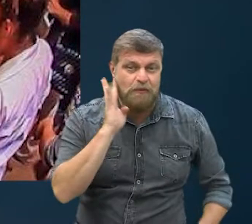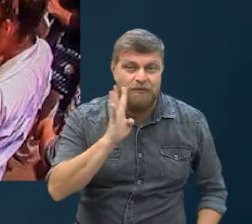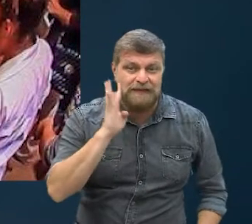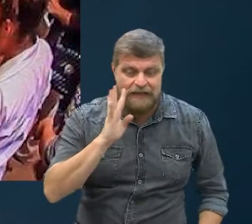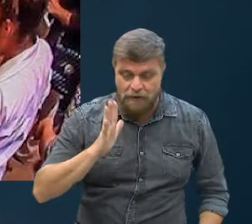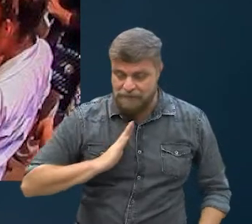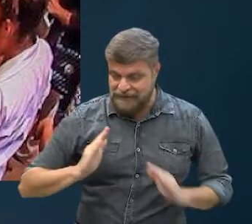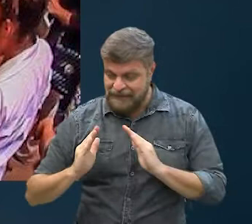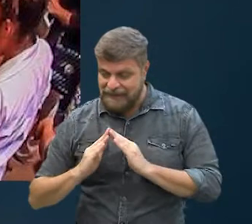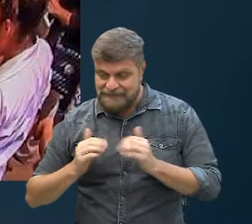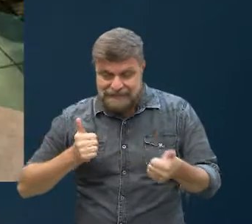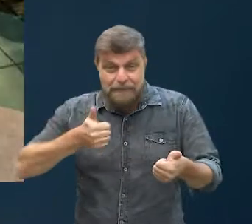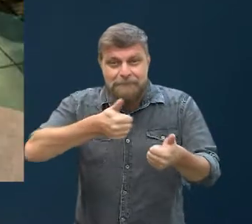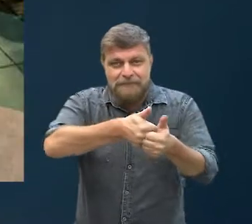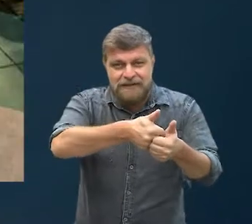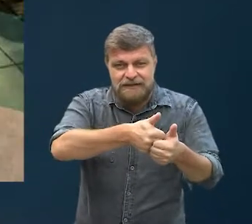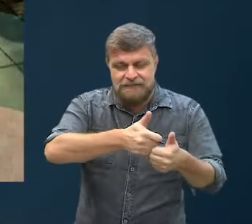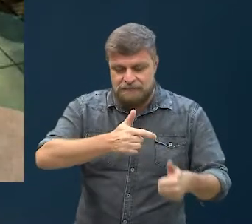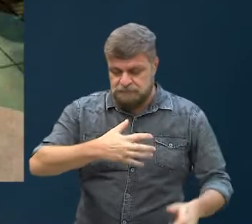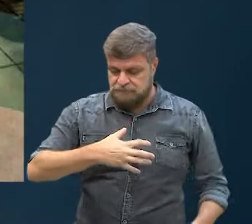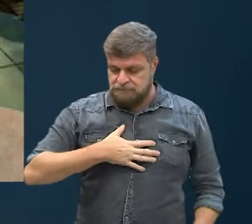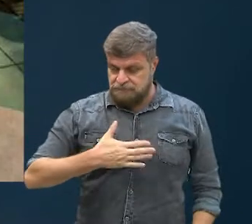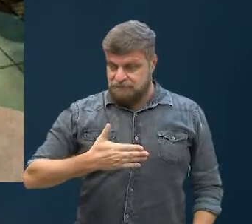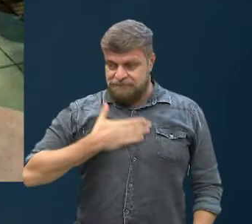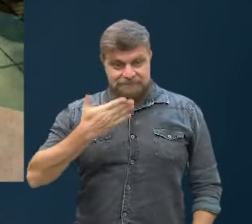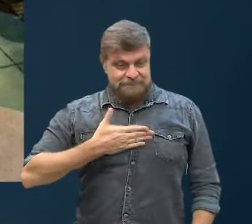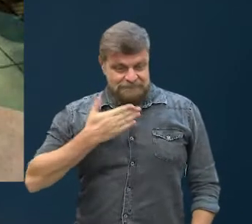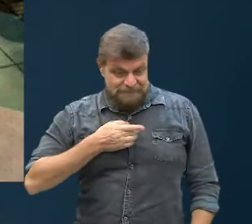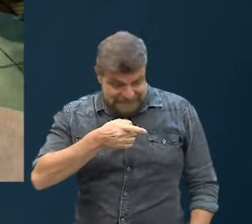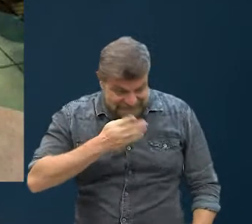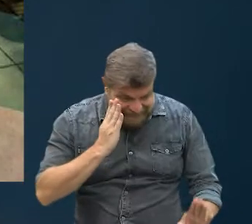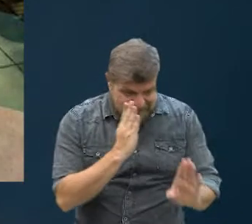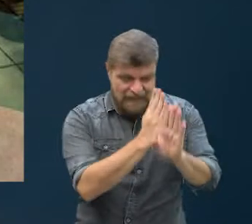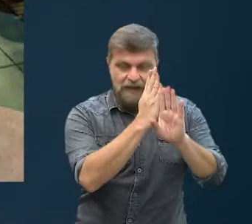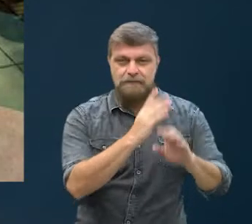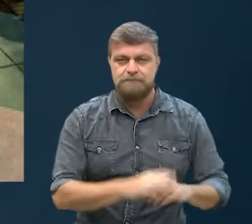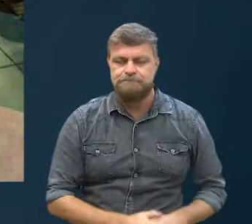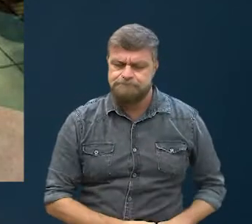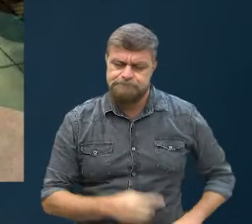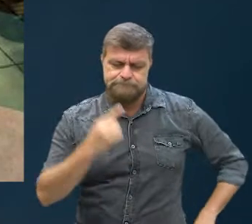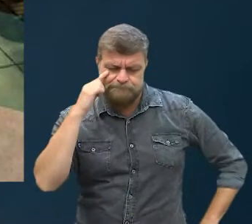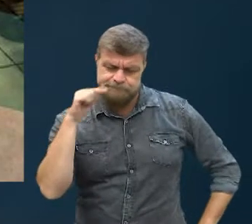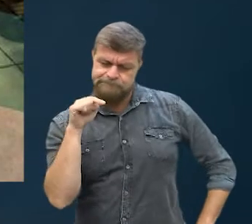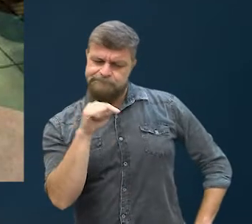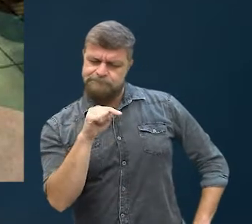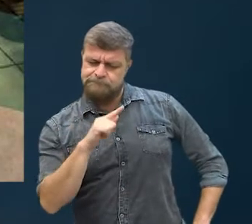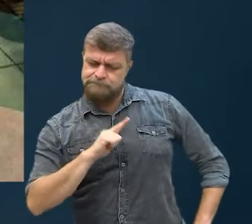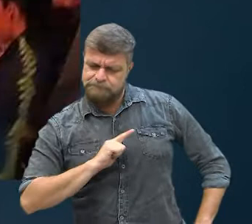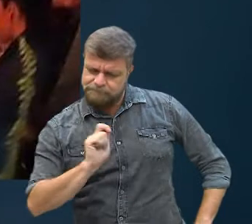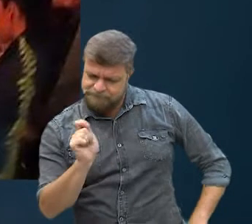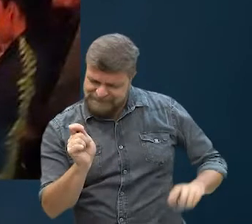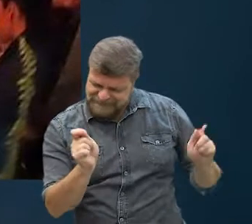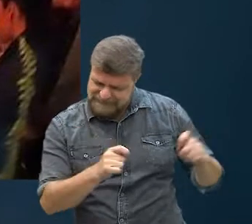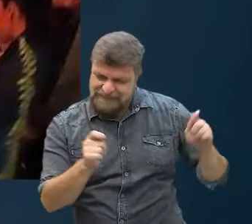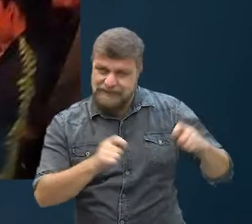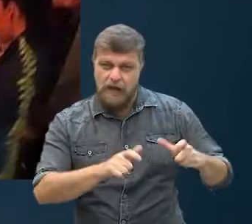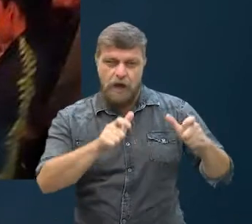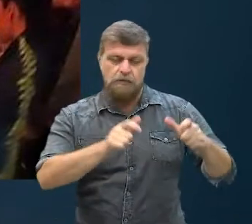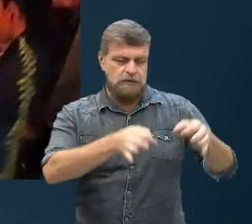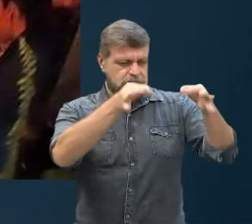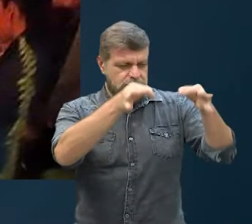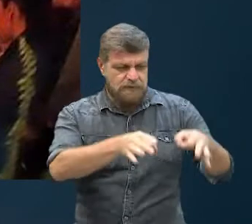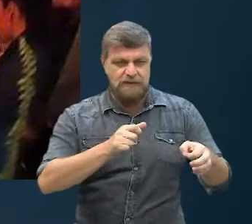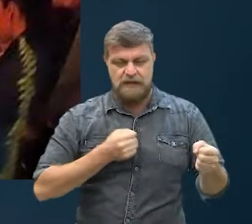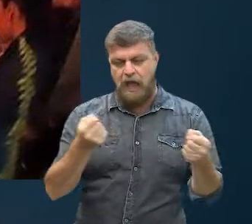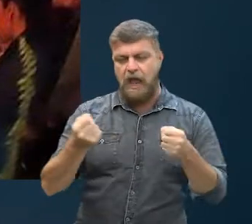que era próximo de casa, teve um despertar aí na época. A gente falou, cara, eu acho que ali daria um bom lugar, um